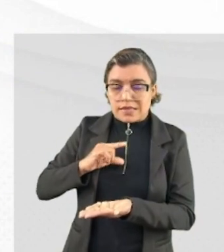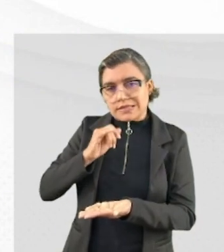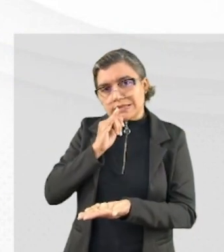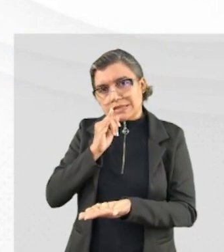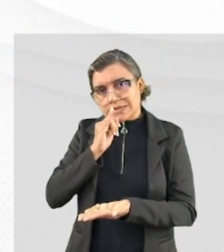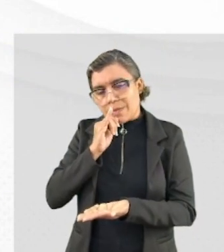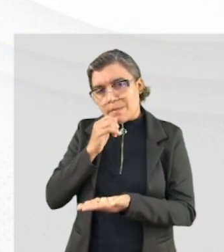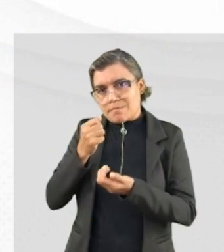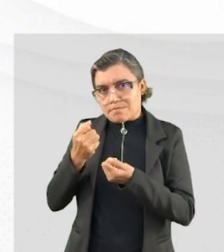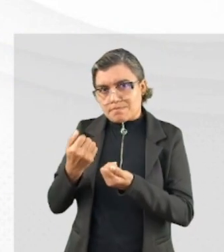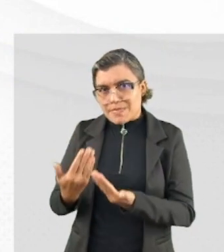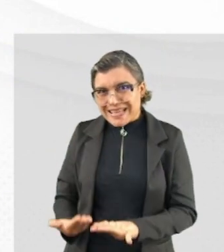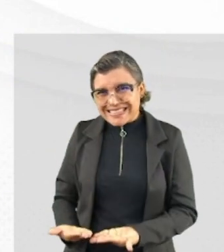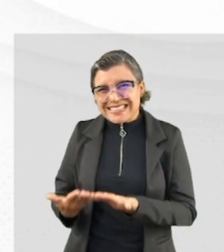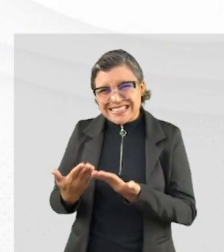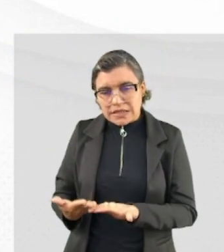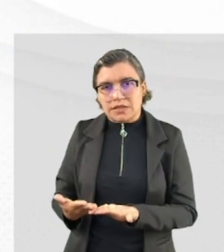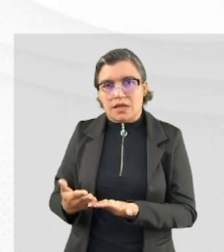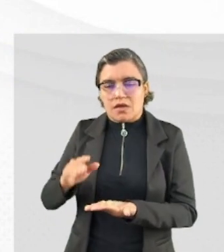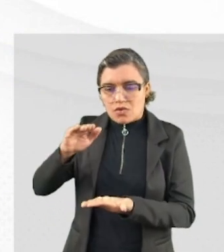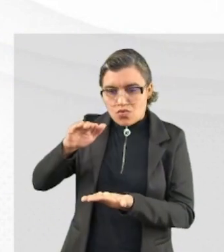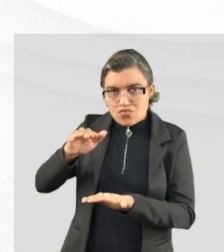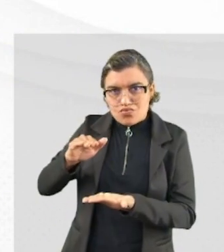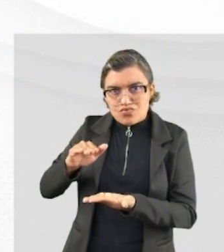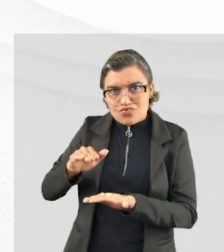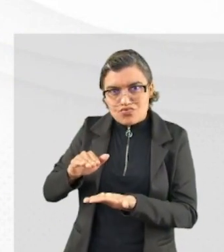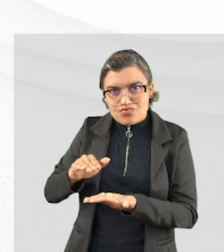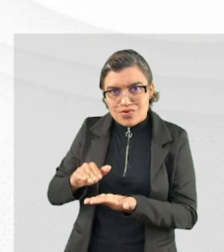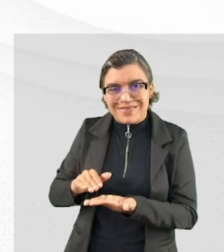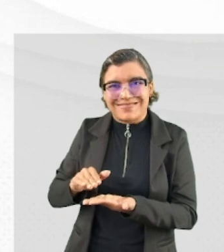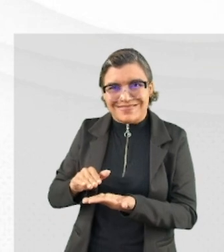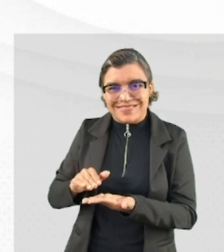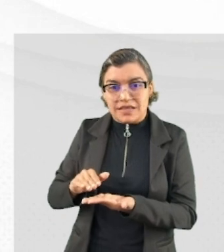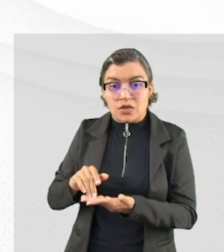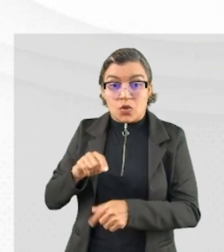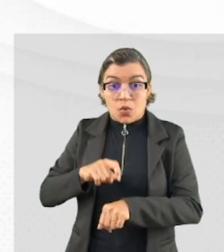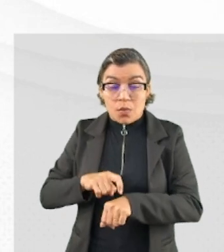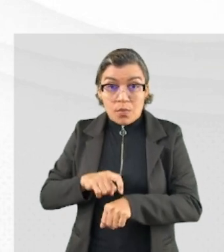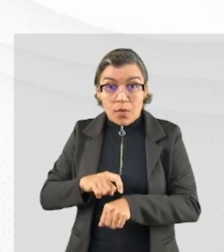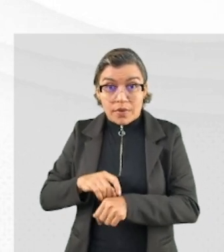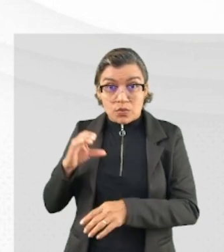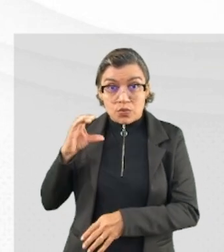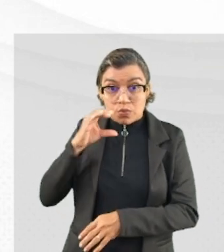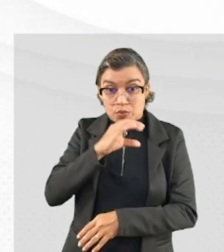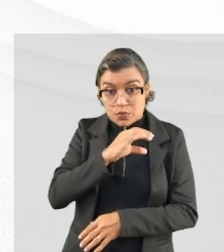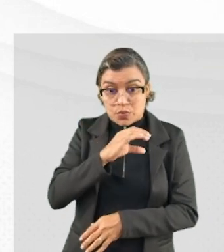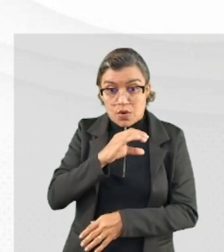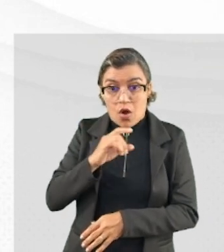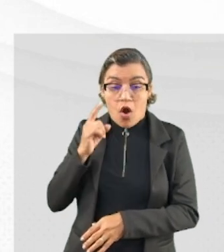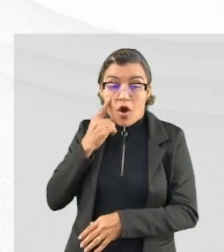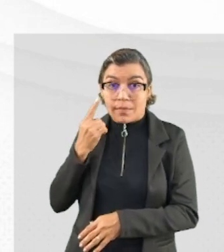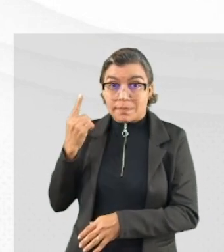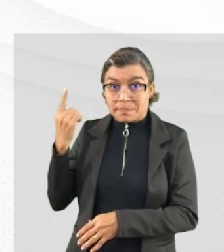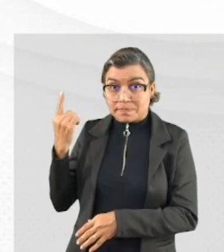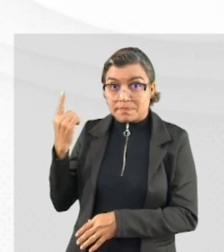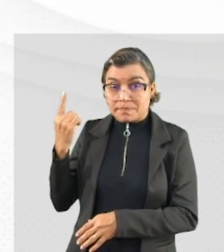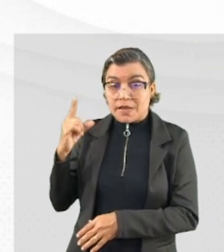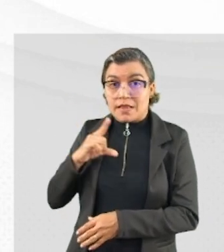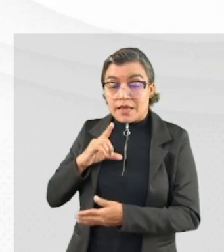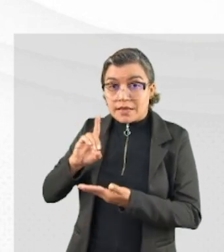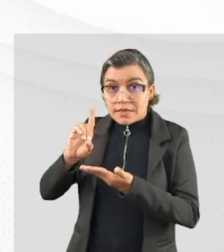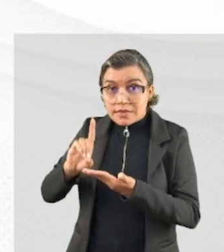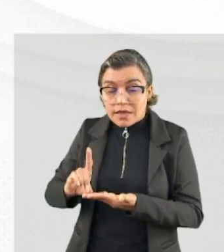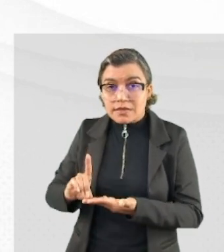ela desce. Quando ela aquecer, que ela ficar menos densa do que a que subiu, ela